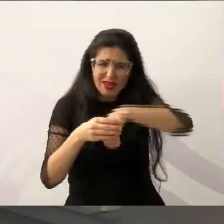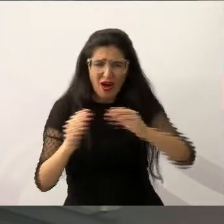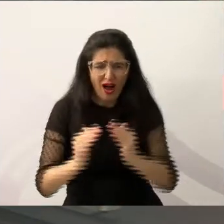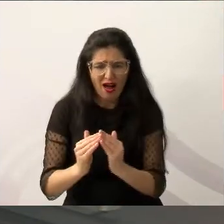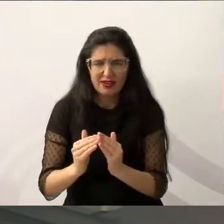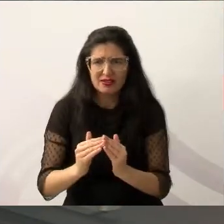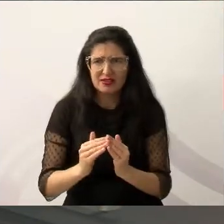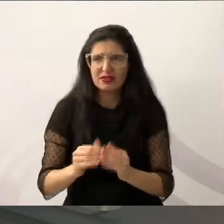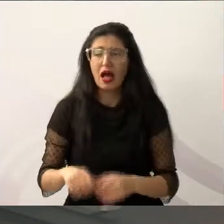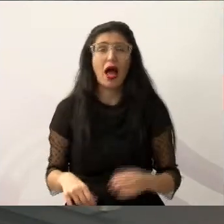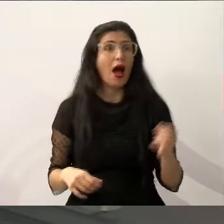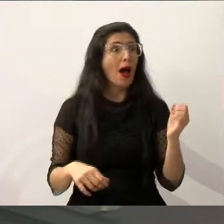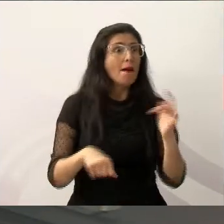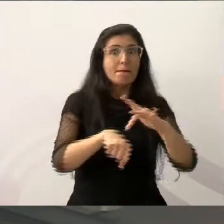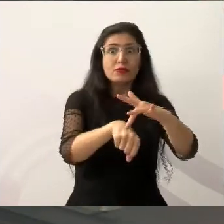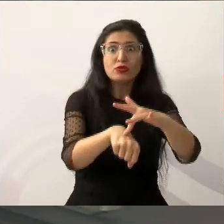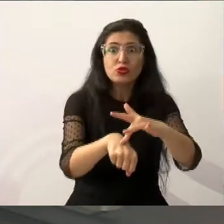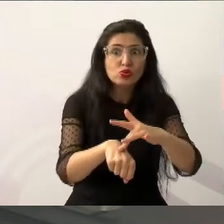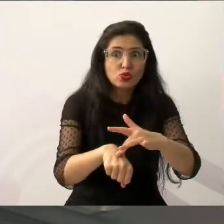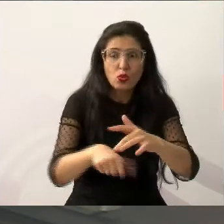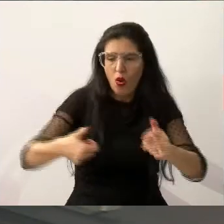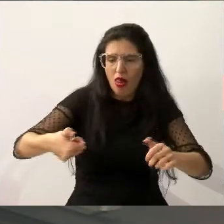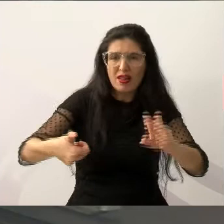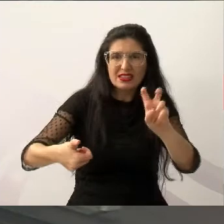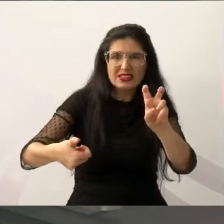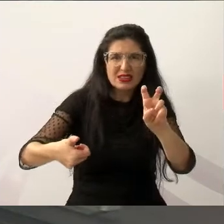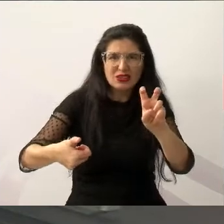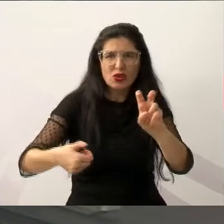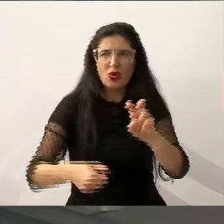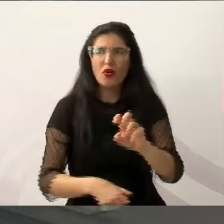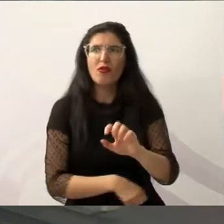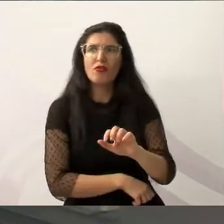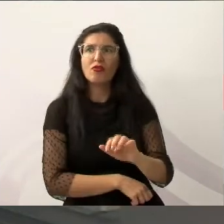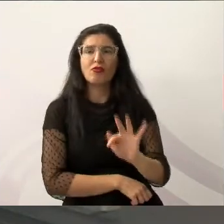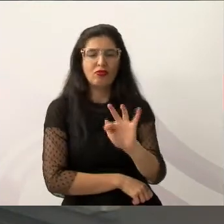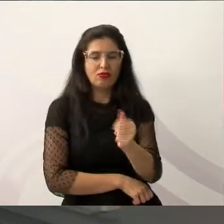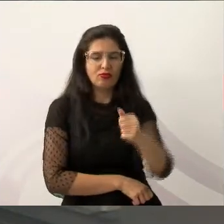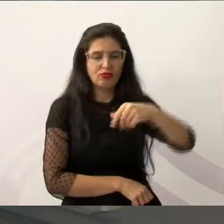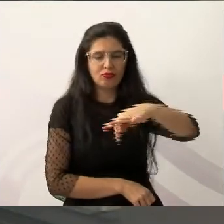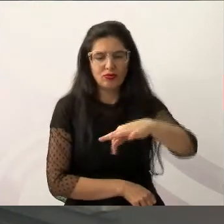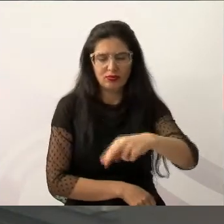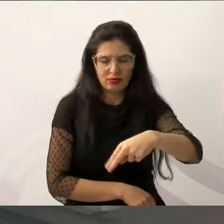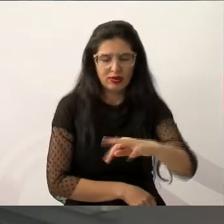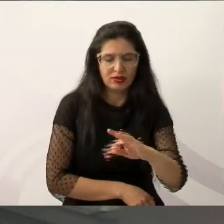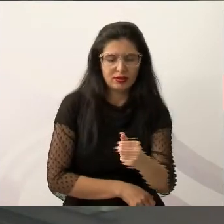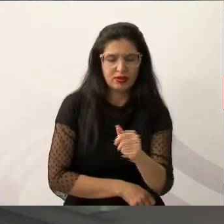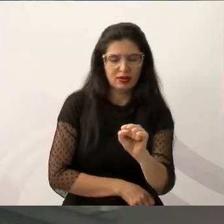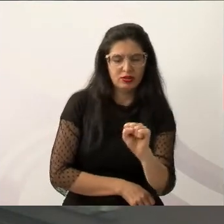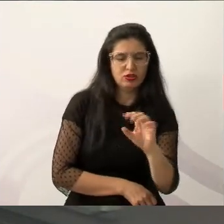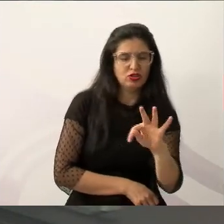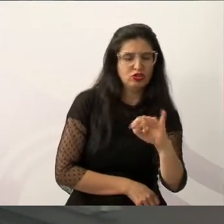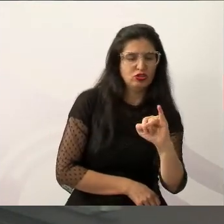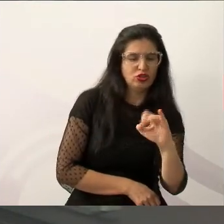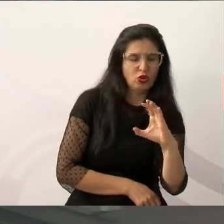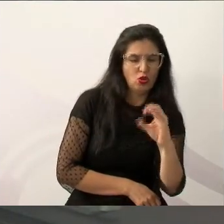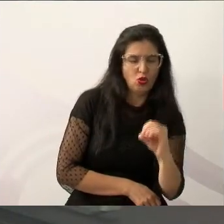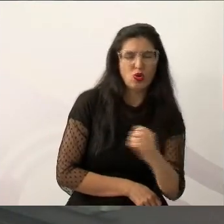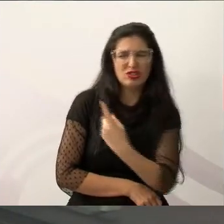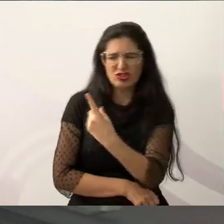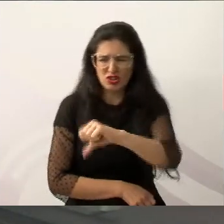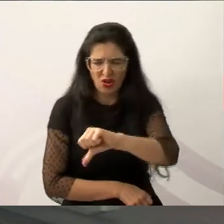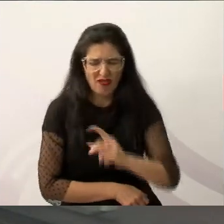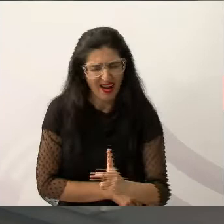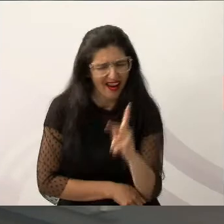Como é que pode uma pessoa fazer 19 quilômetros dentro de um apartamento? Exercício,